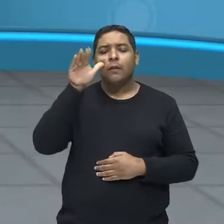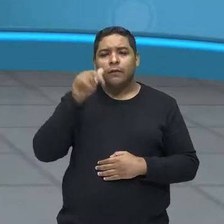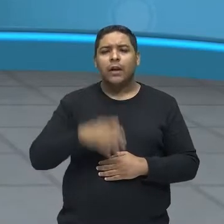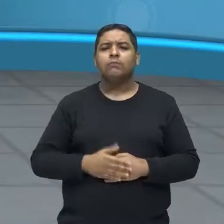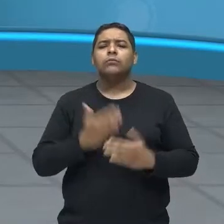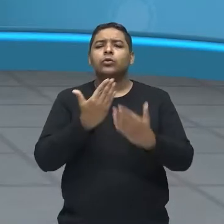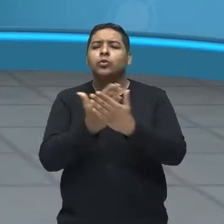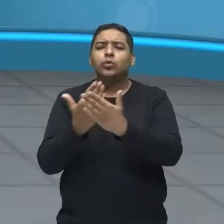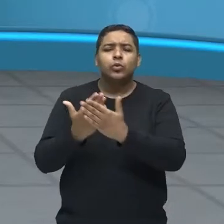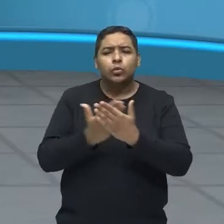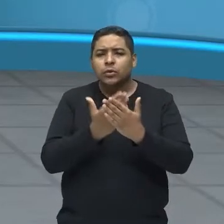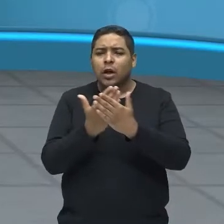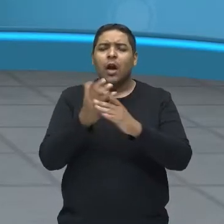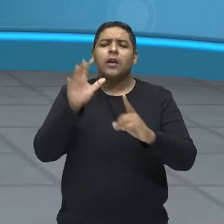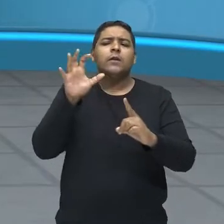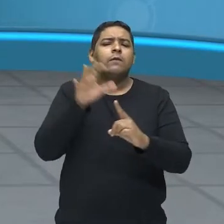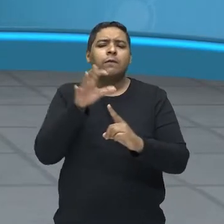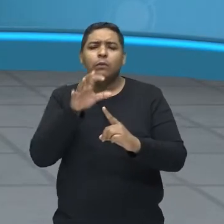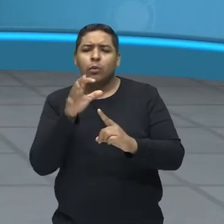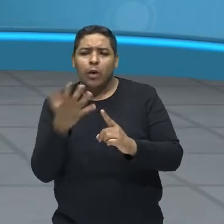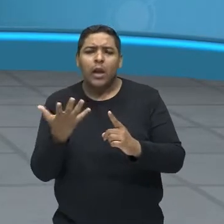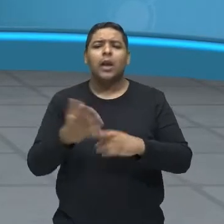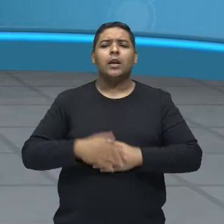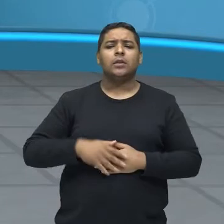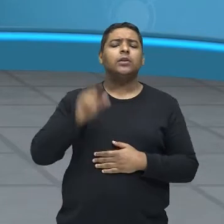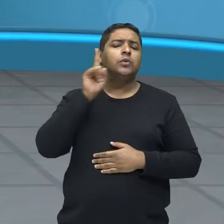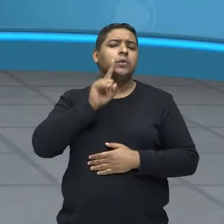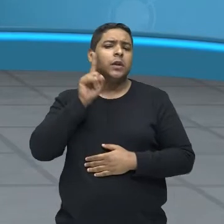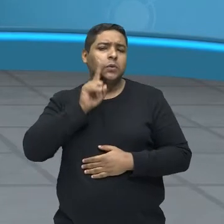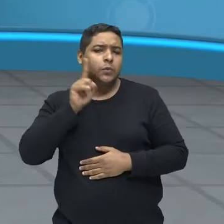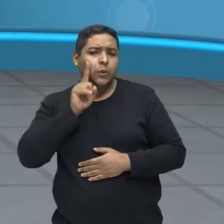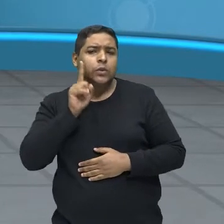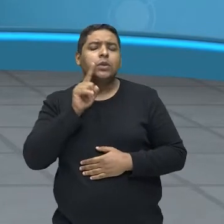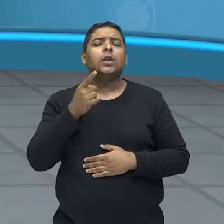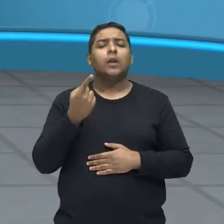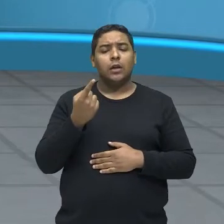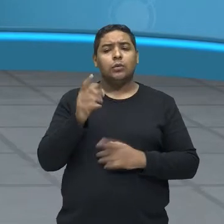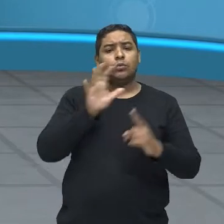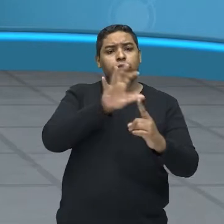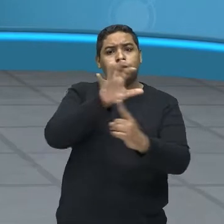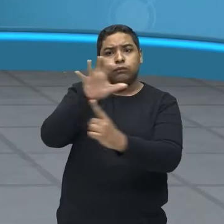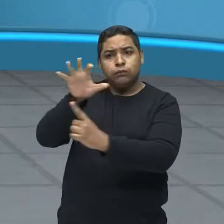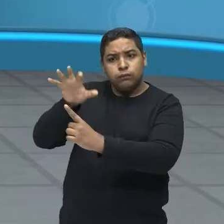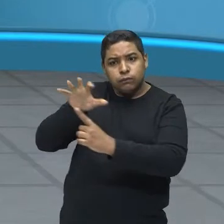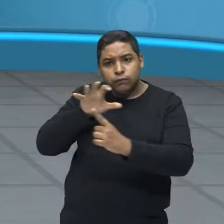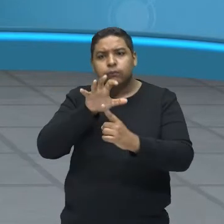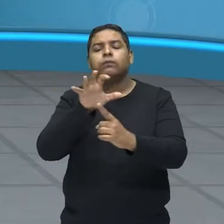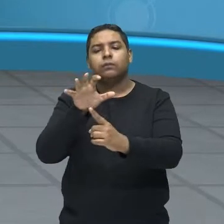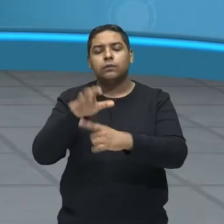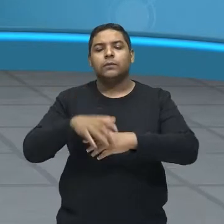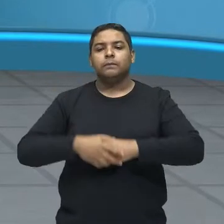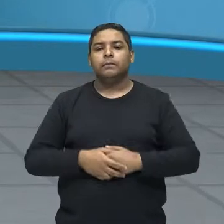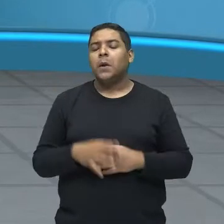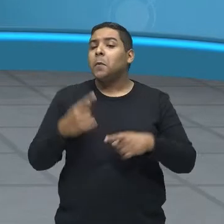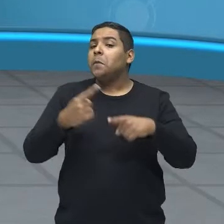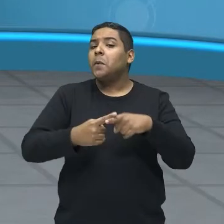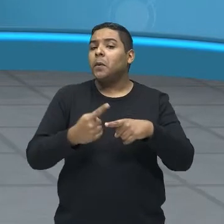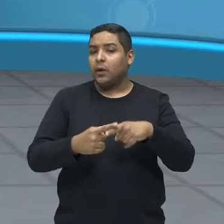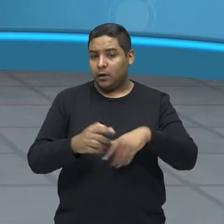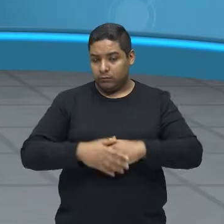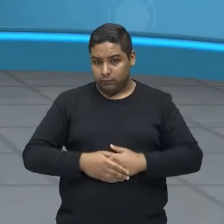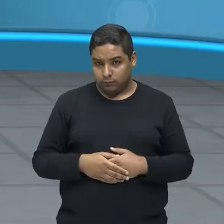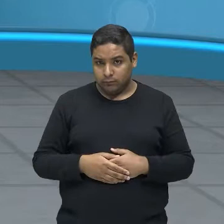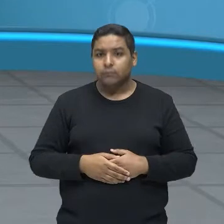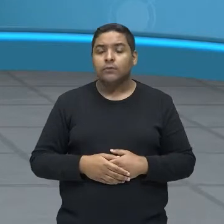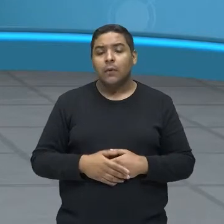estudar a influência dos Estados Unidos da América, né, principalmente. Por quê? Porque a gente verifica